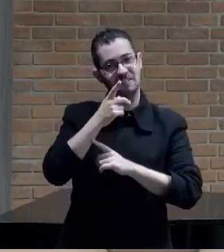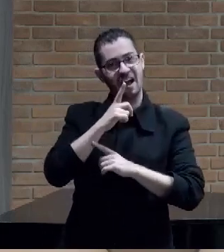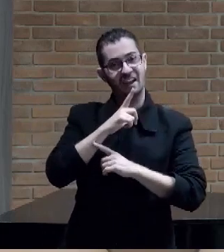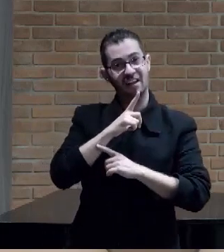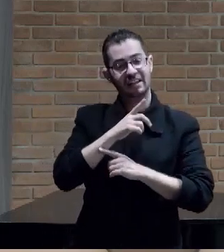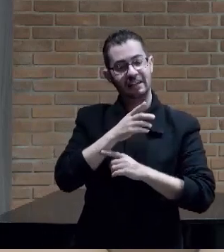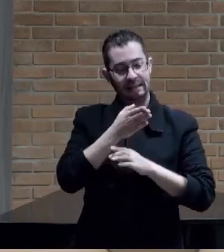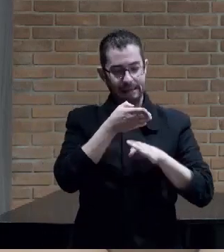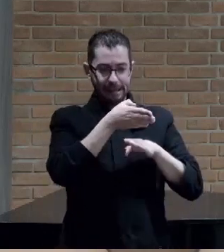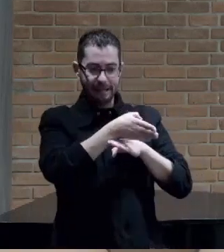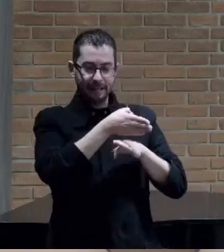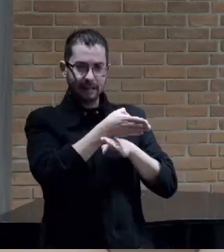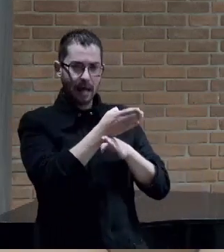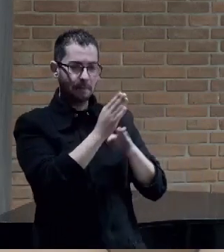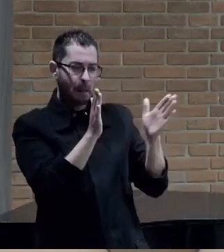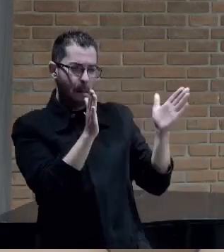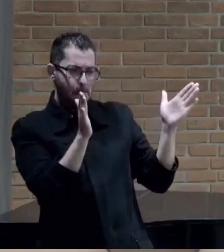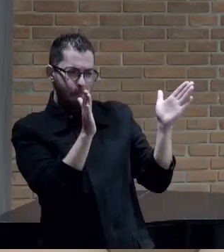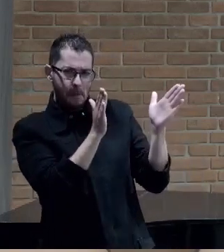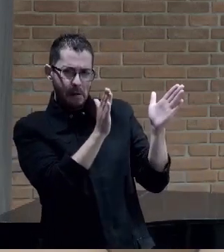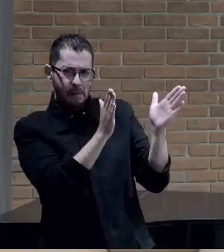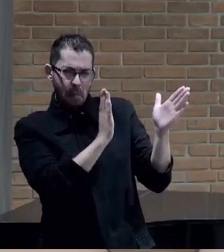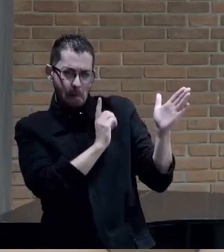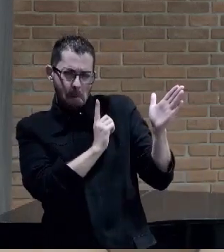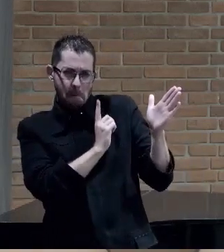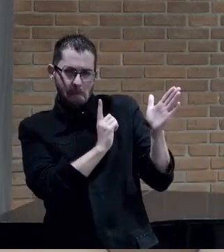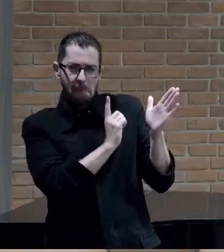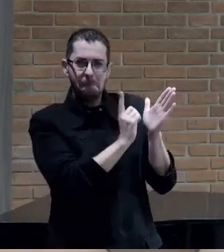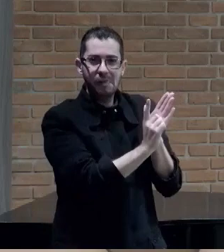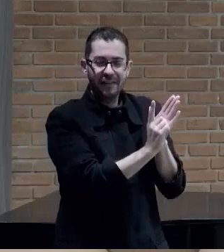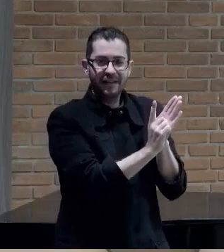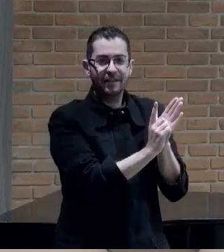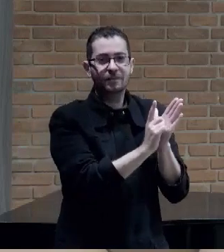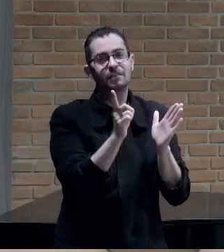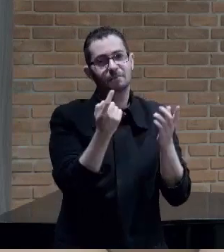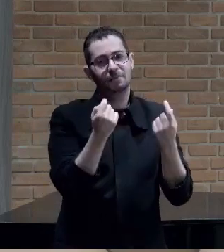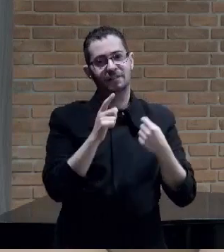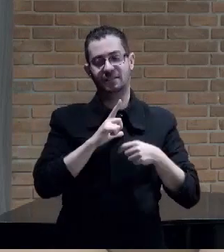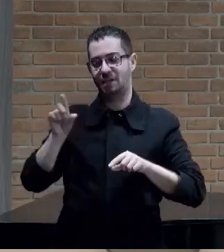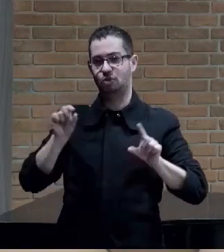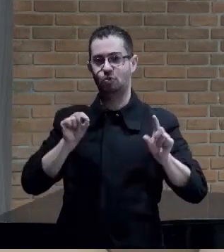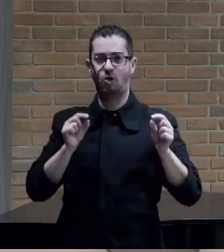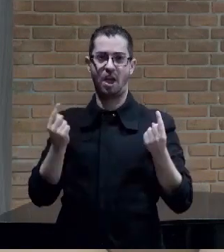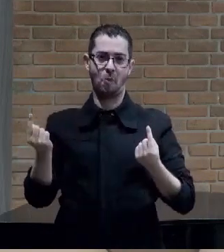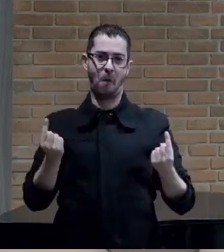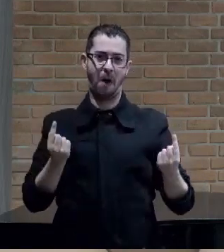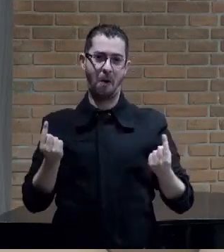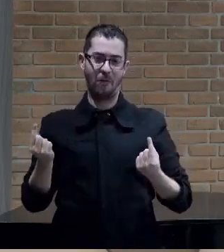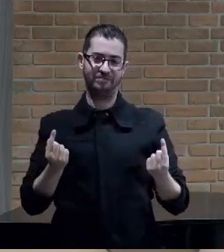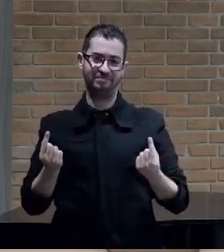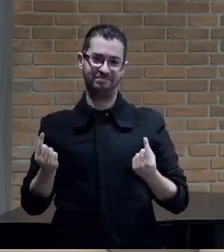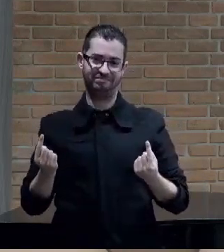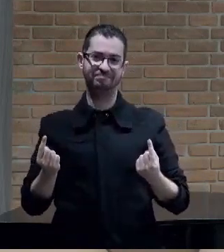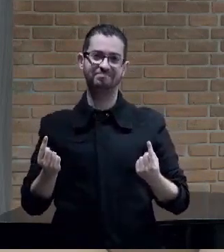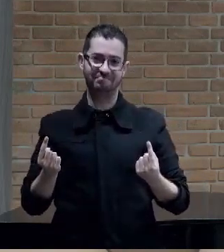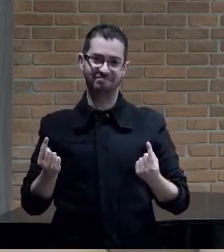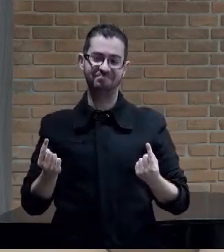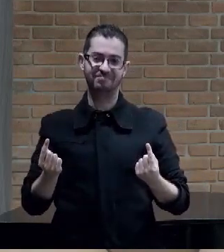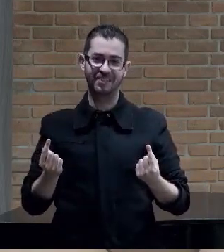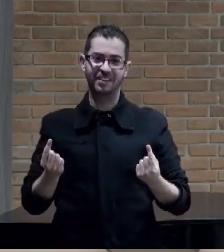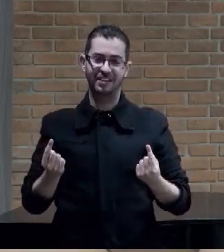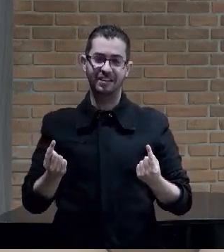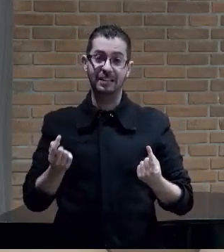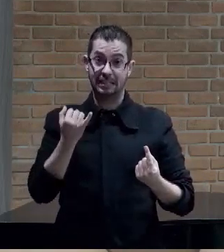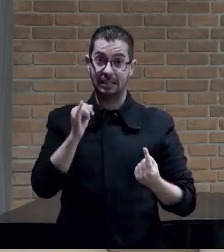porta estreita. Você vai ter que tomar uma decisão. Todos nós, quando somos expostos